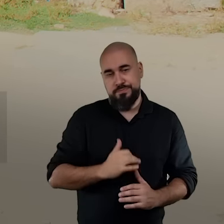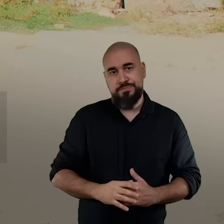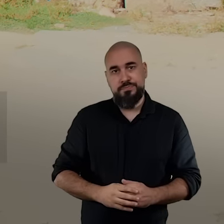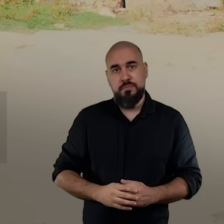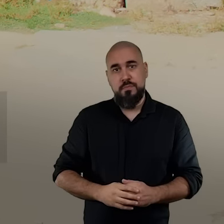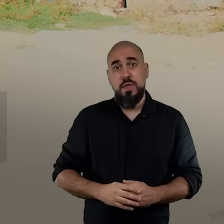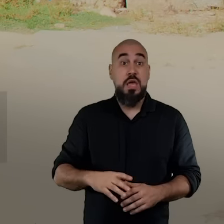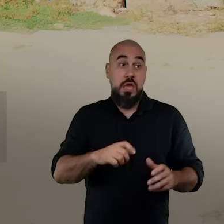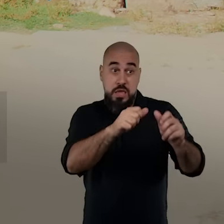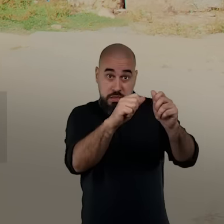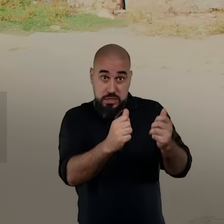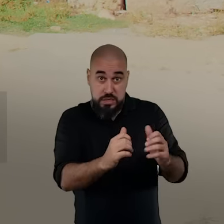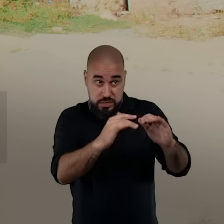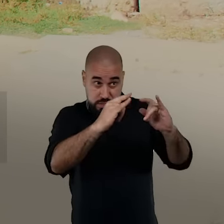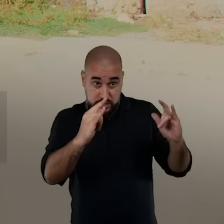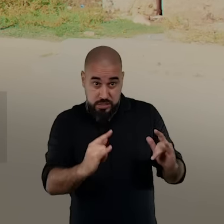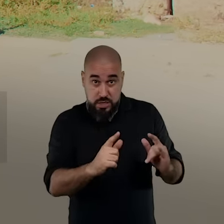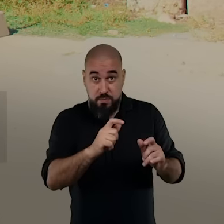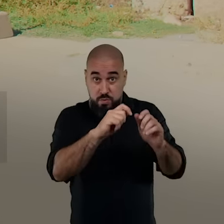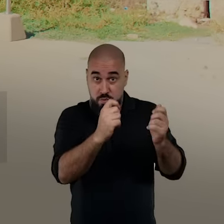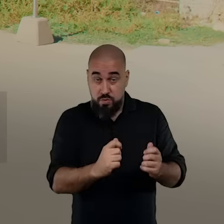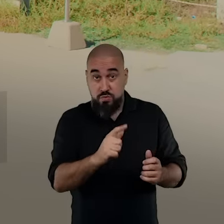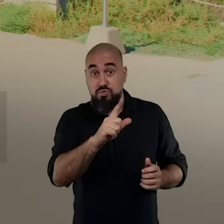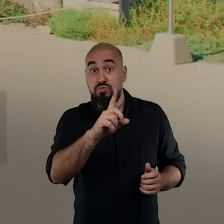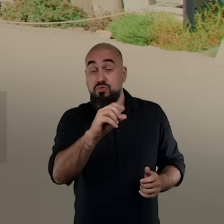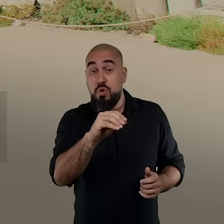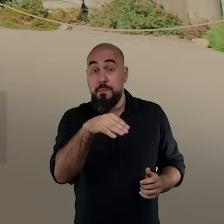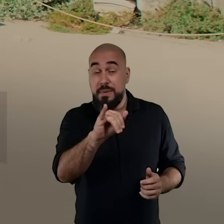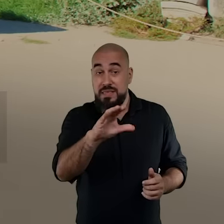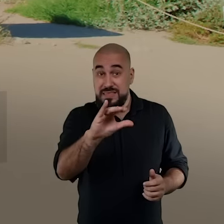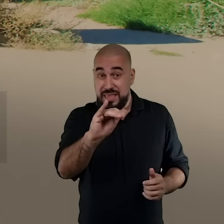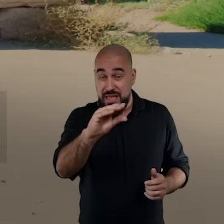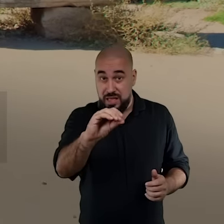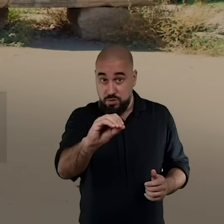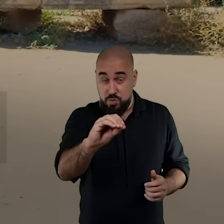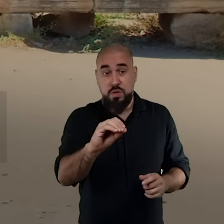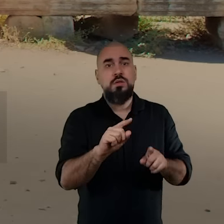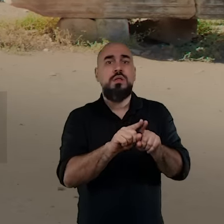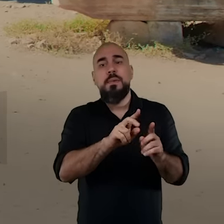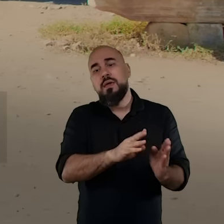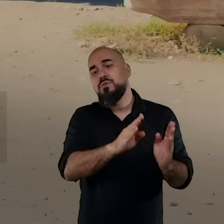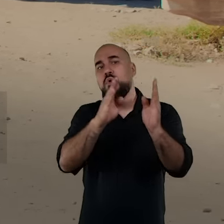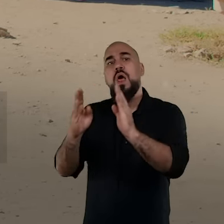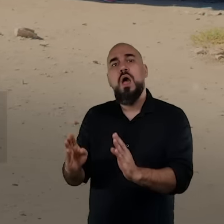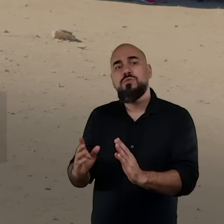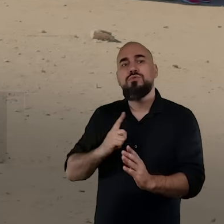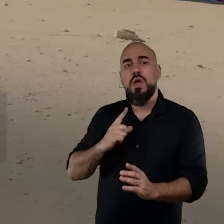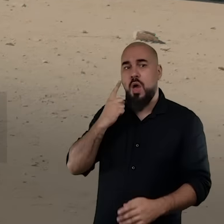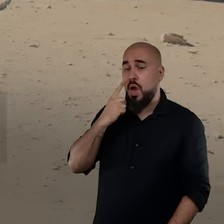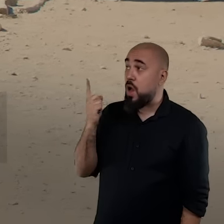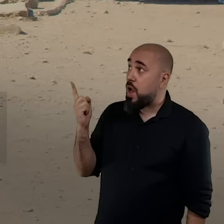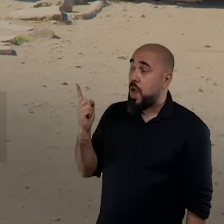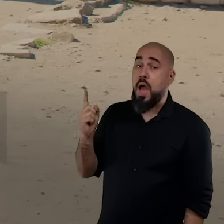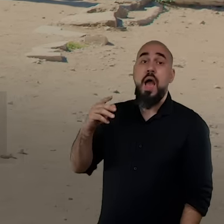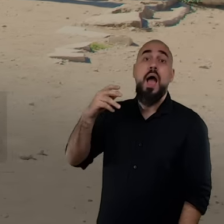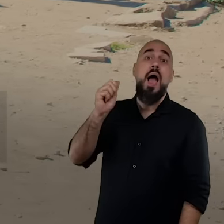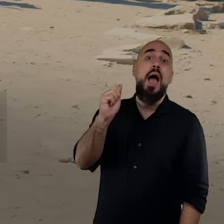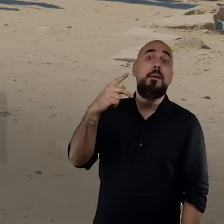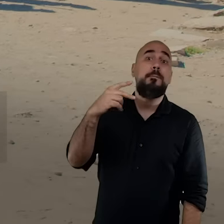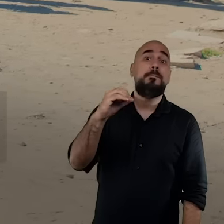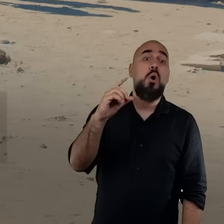do templo de Domiciano, você tem desse lado aqui o templo de Apolo, que era o deus representado pelo